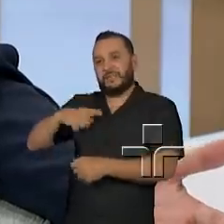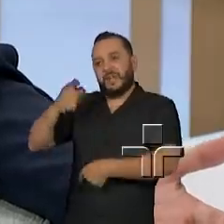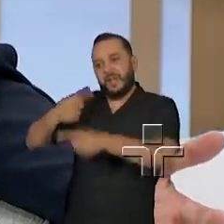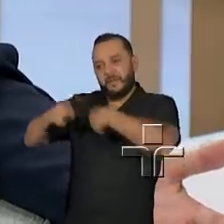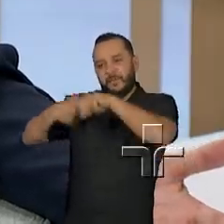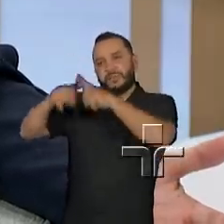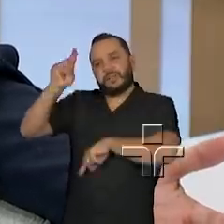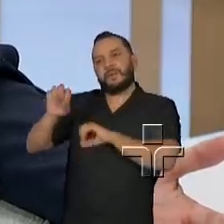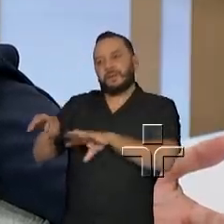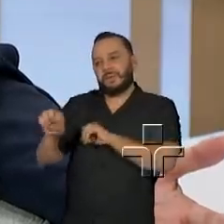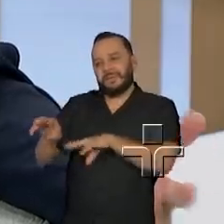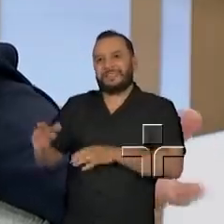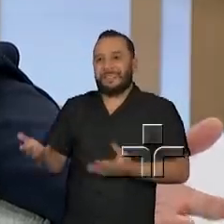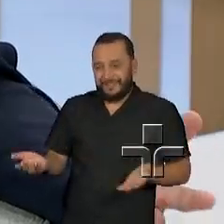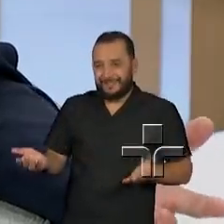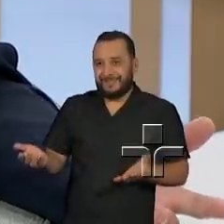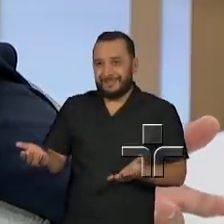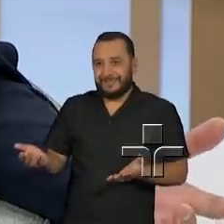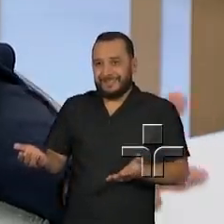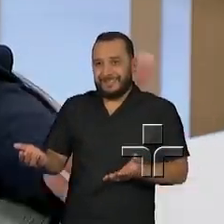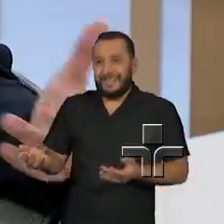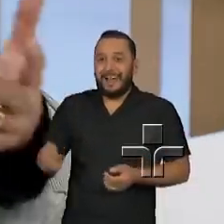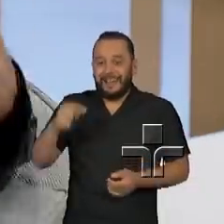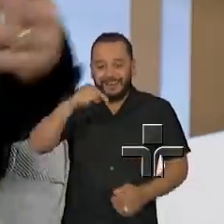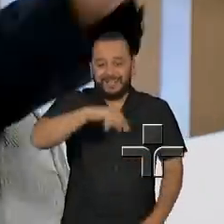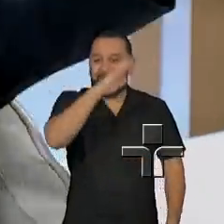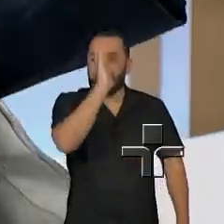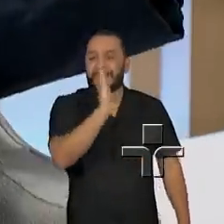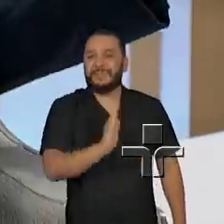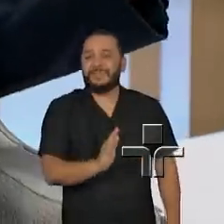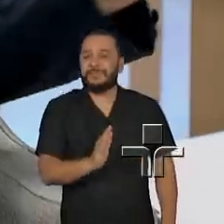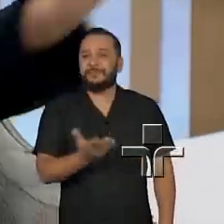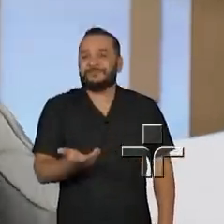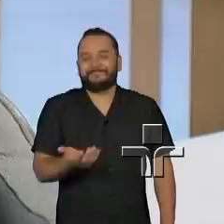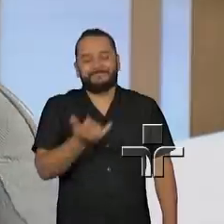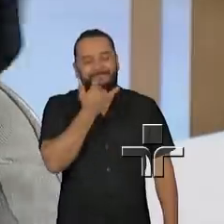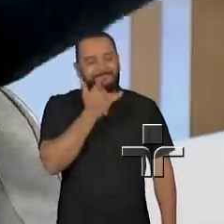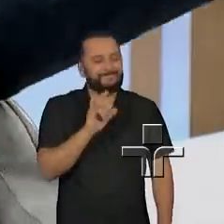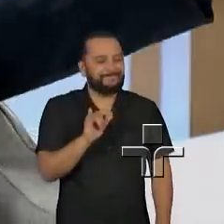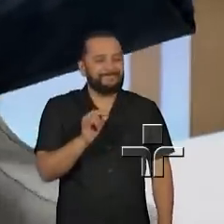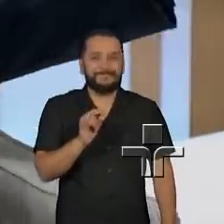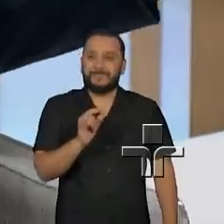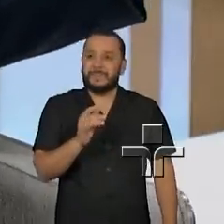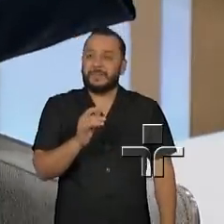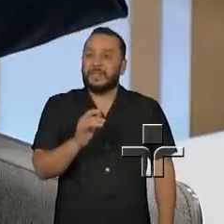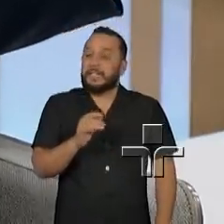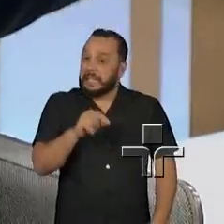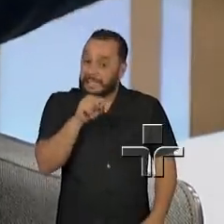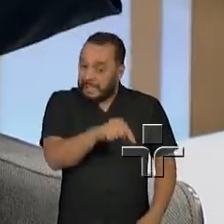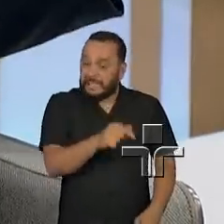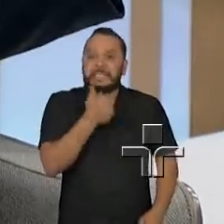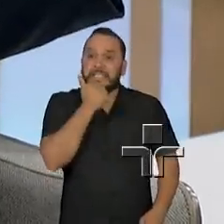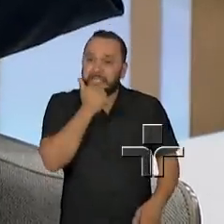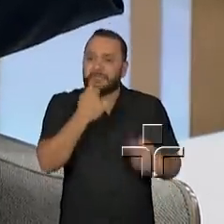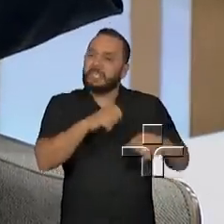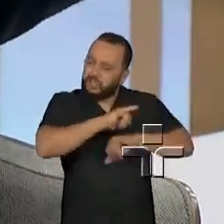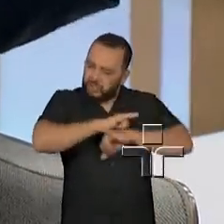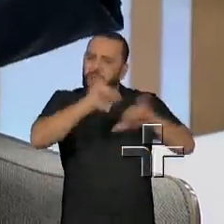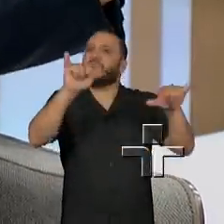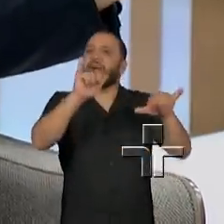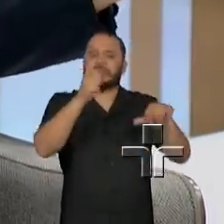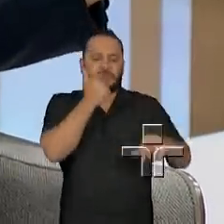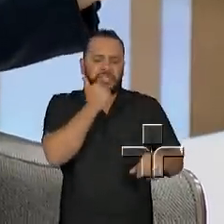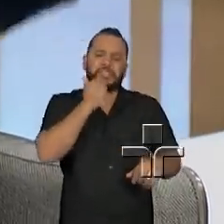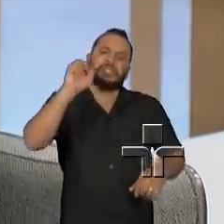na época do Sarmiento. E a gente está aqui, os cientistas têm que fazer divulgação científica, claro, e eu